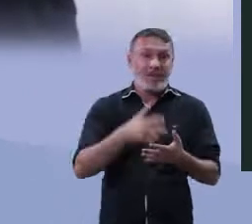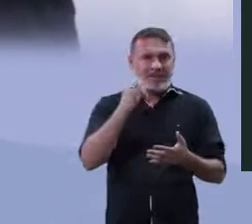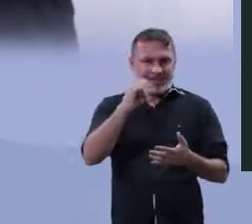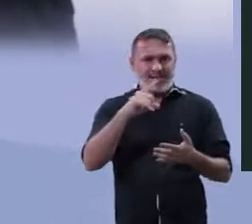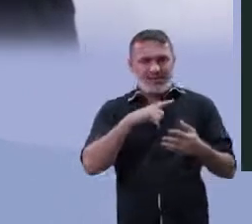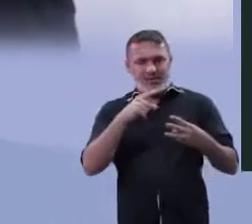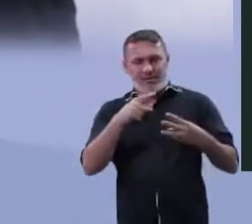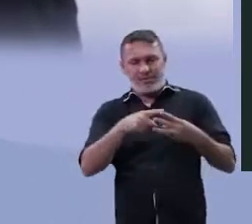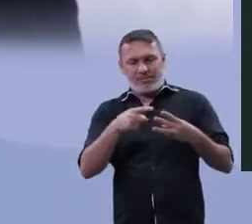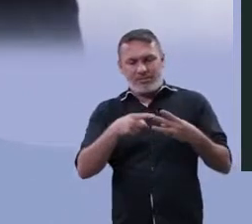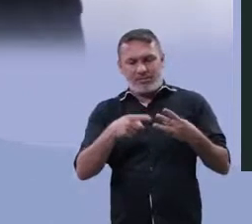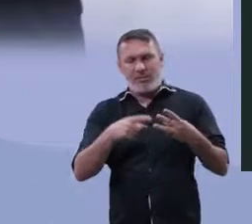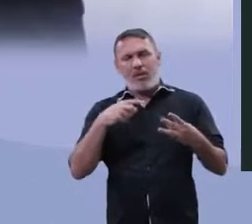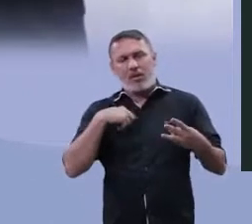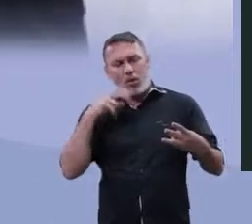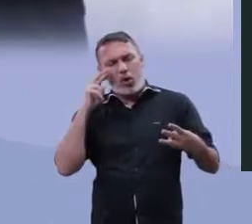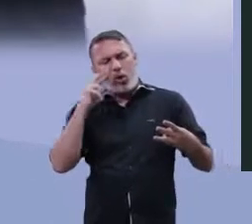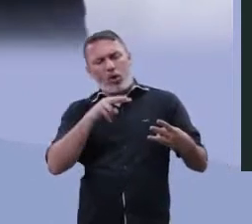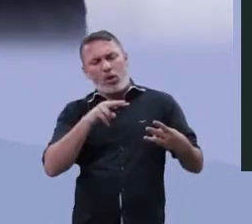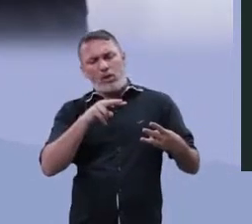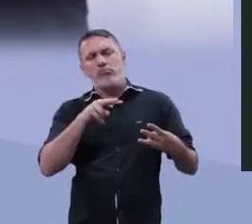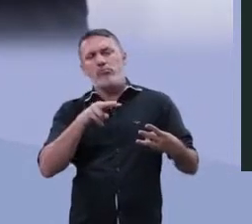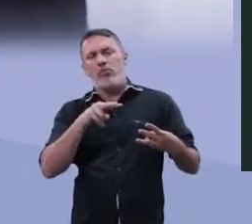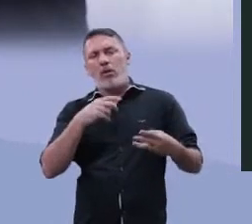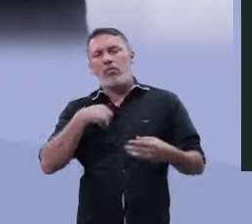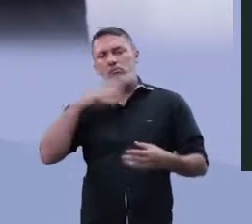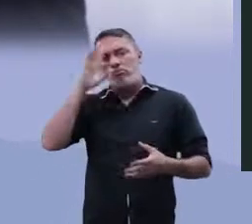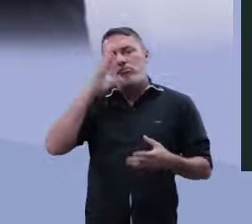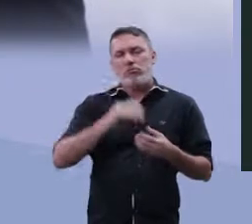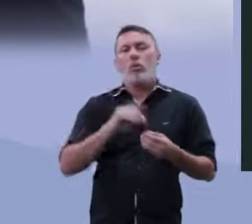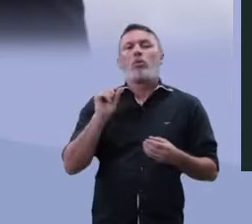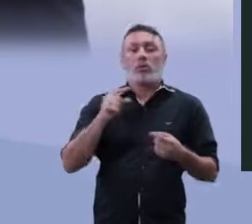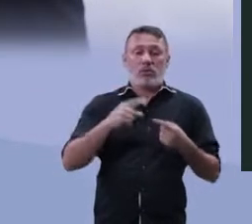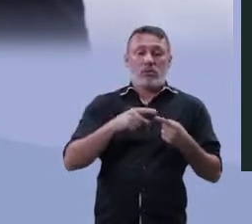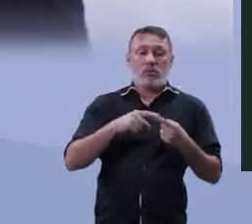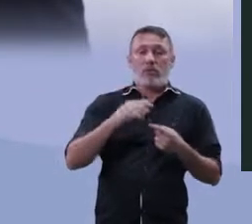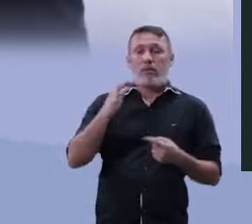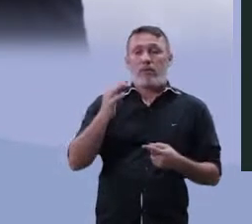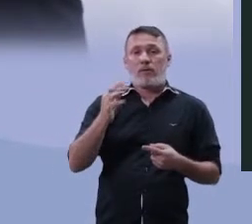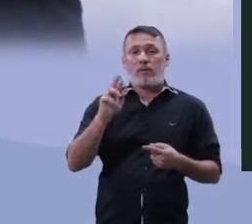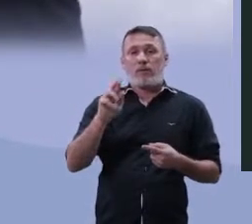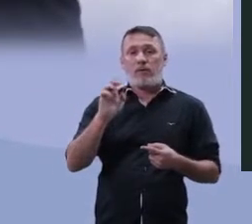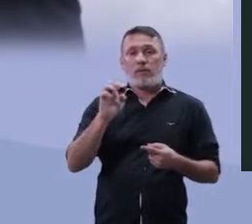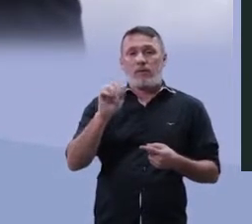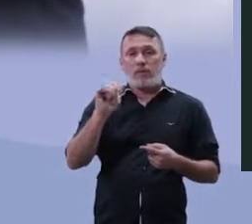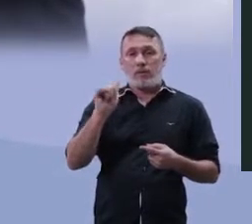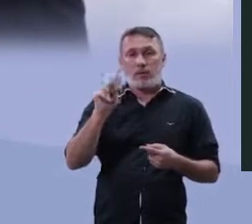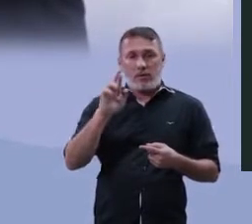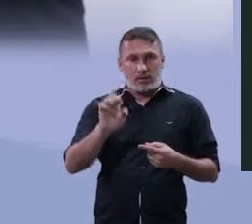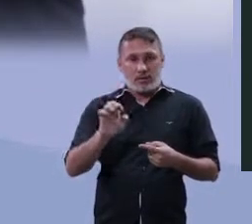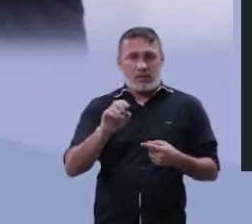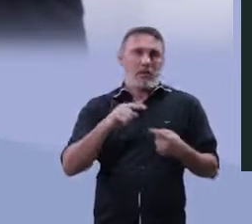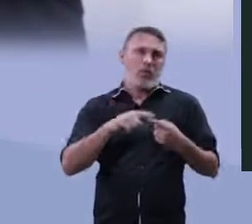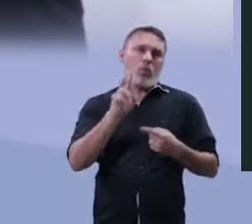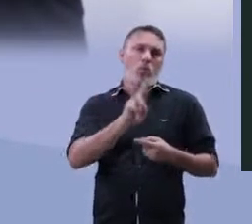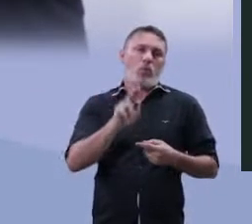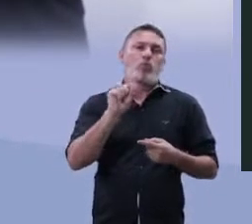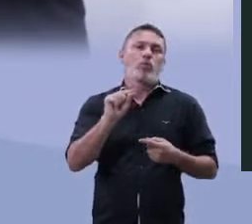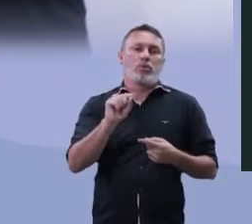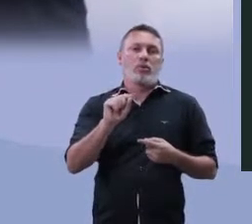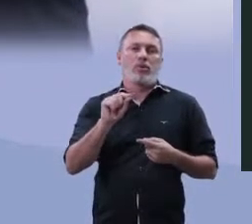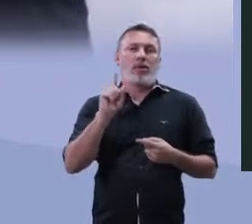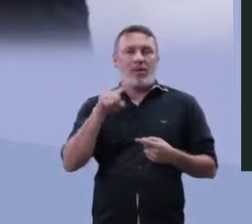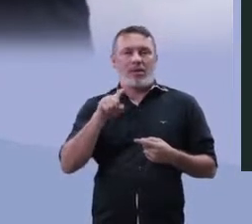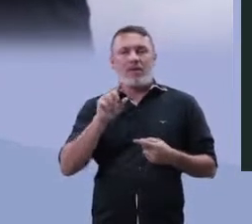desses autores, o que eu posso enxergar neles? Primeiro, o Freire usando os pressupostos,